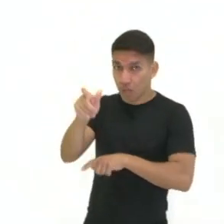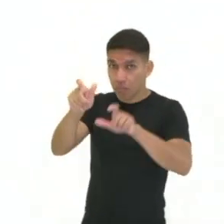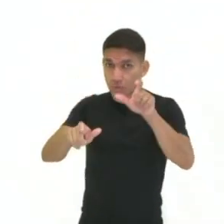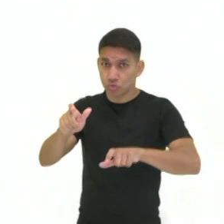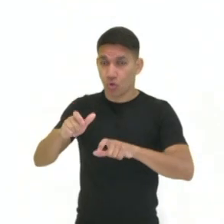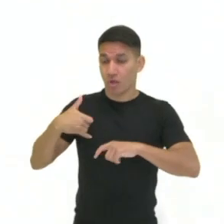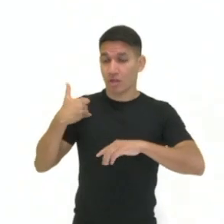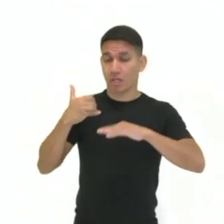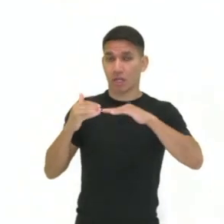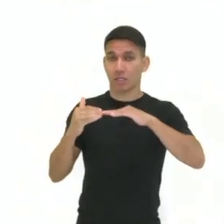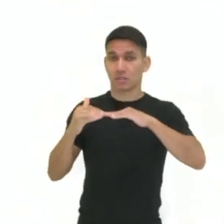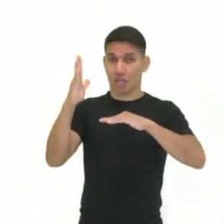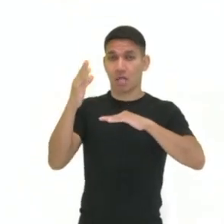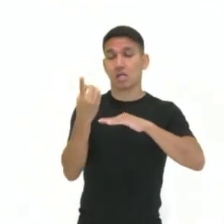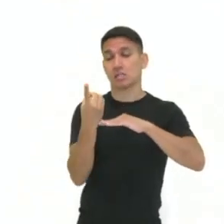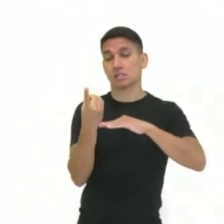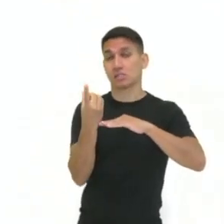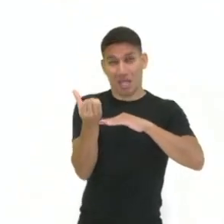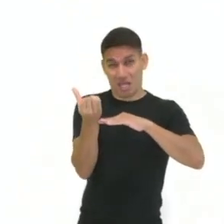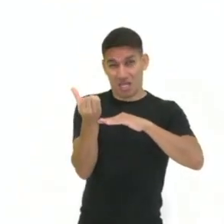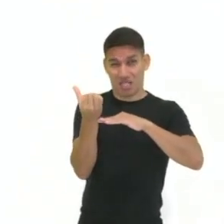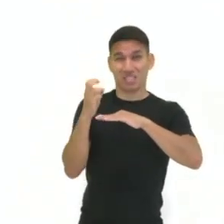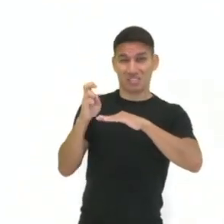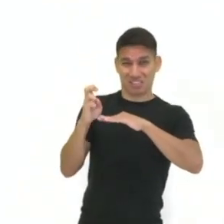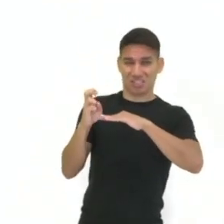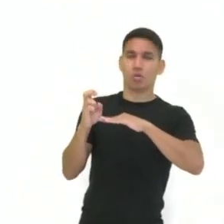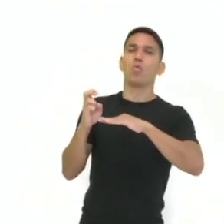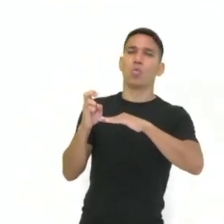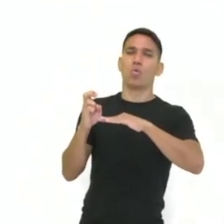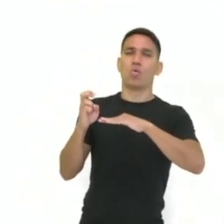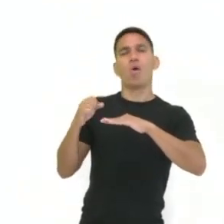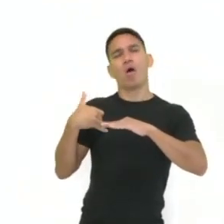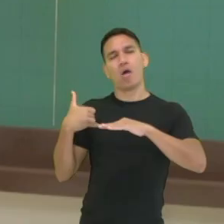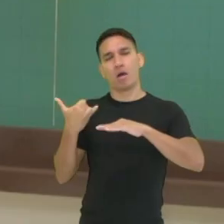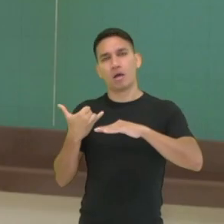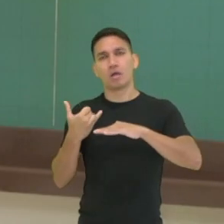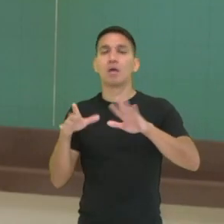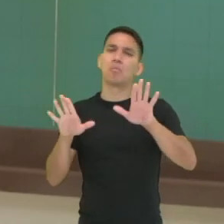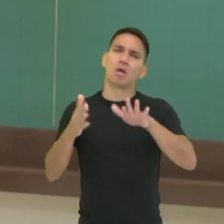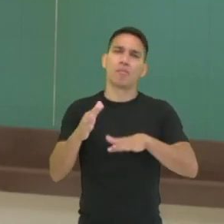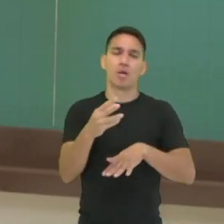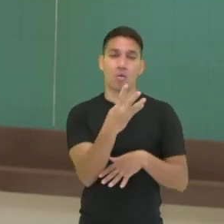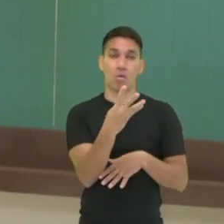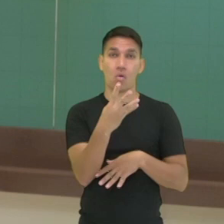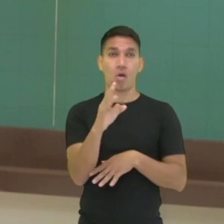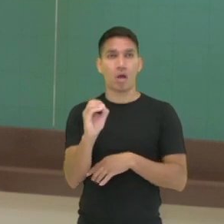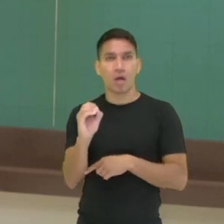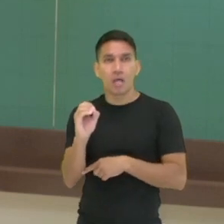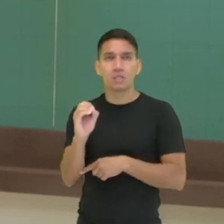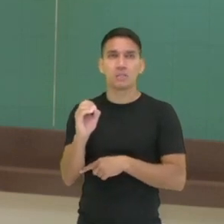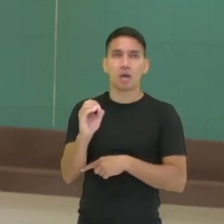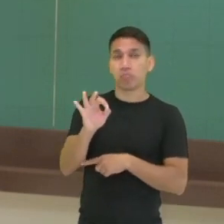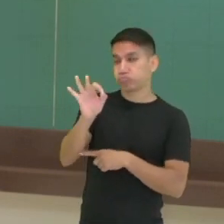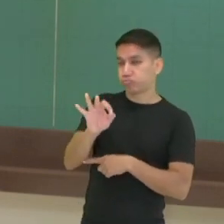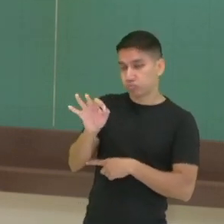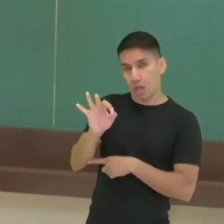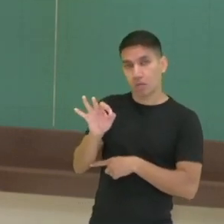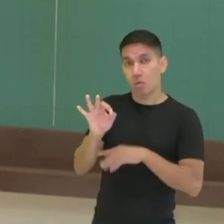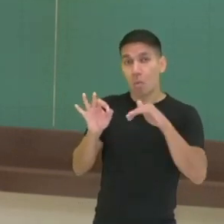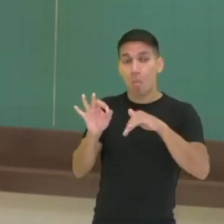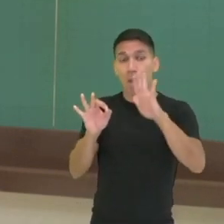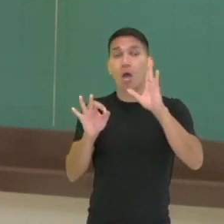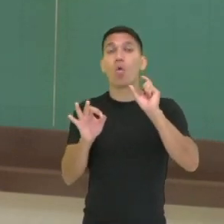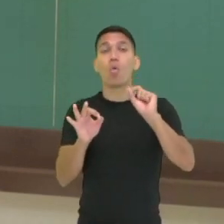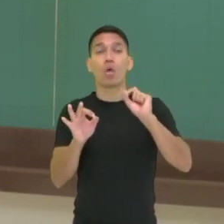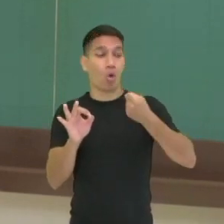a 65 anos e 40% dos indivíduos com idade acima dos 80 anos. Então, você